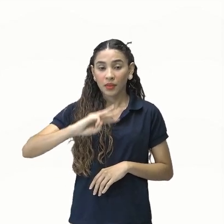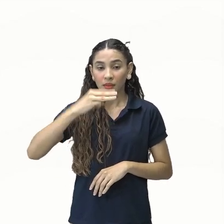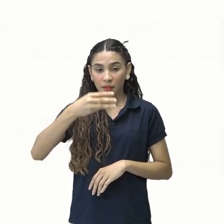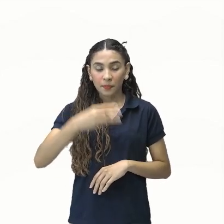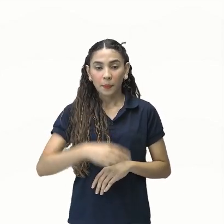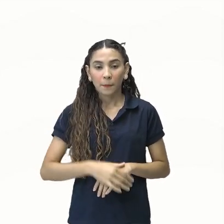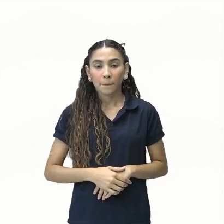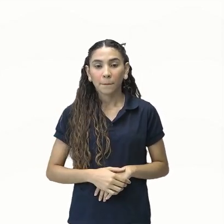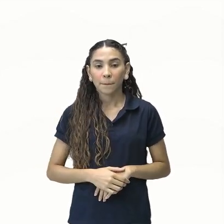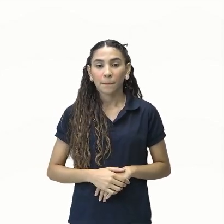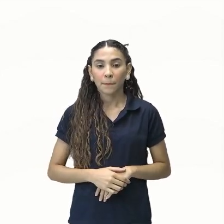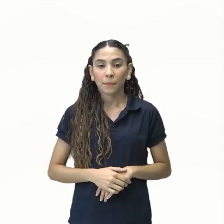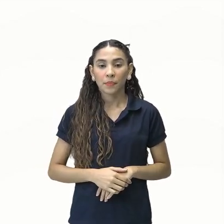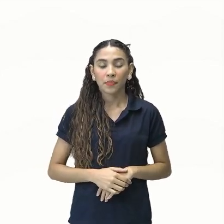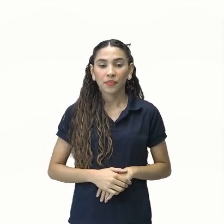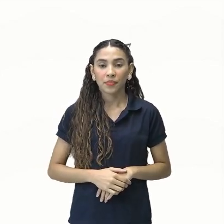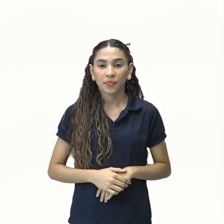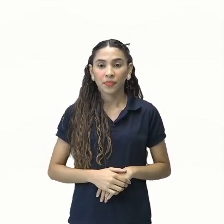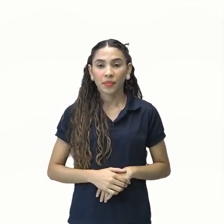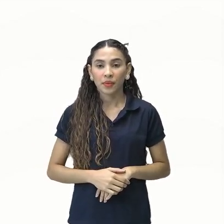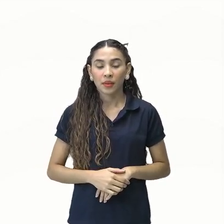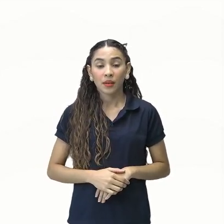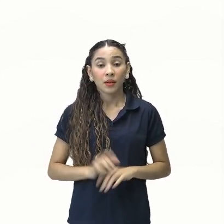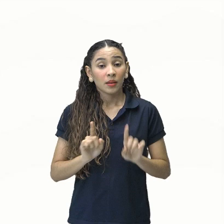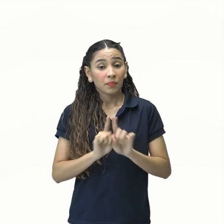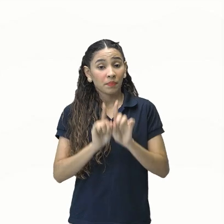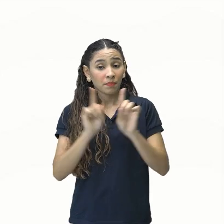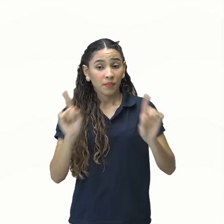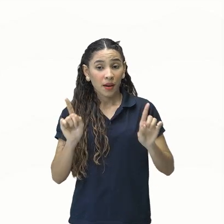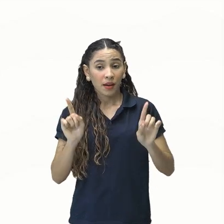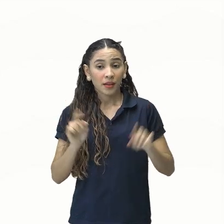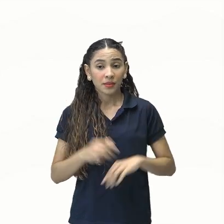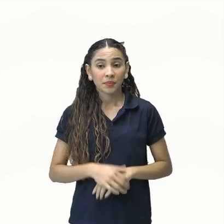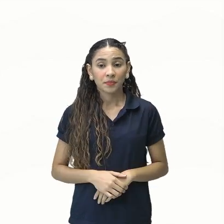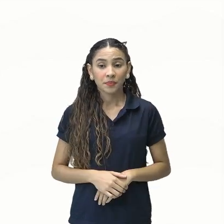cúbicos. Ok? Porém,